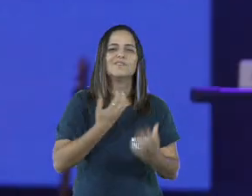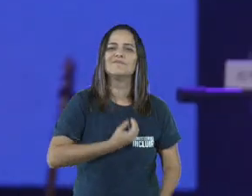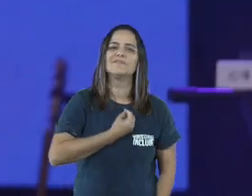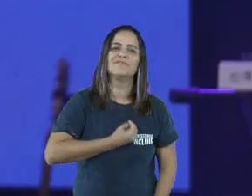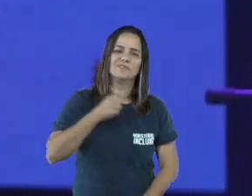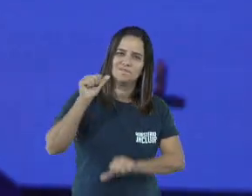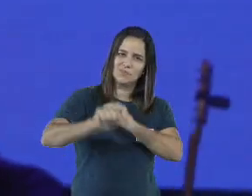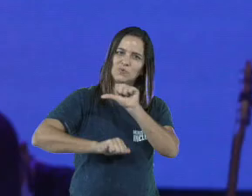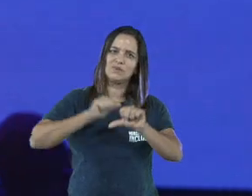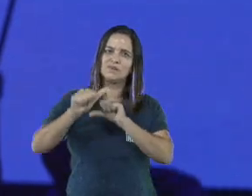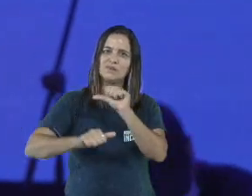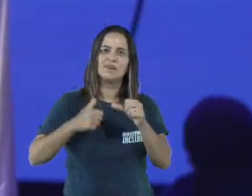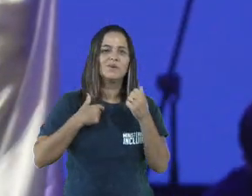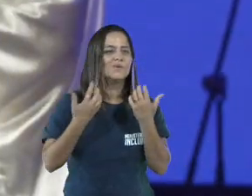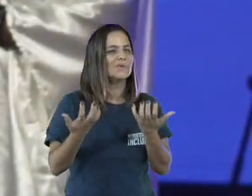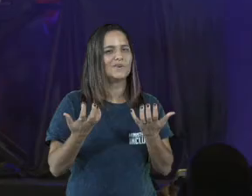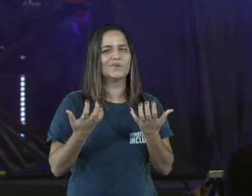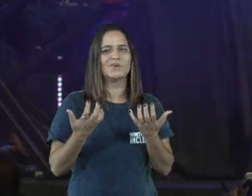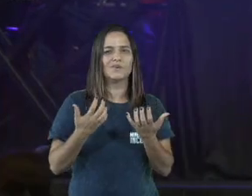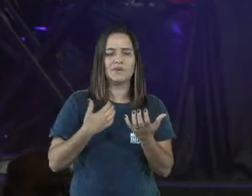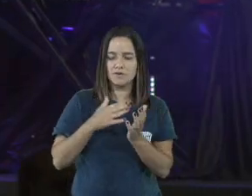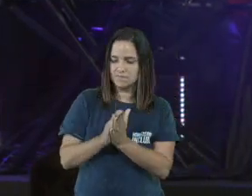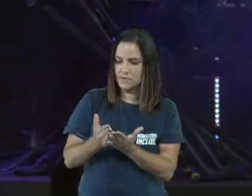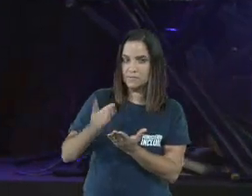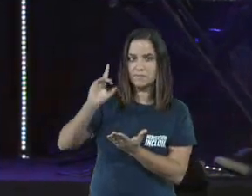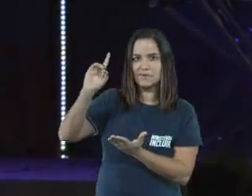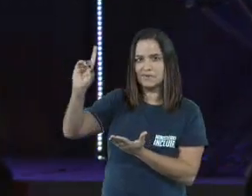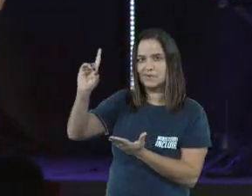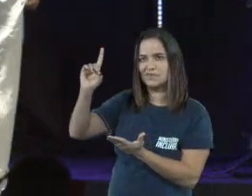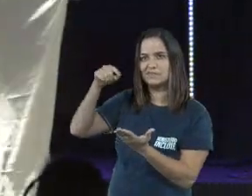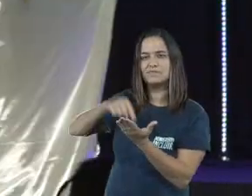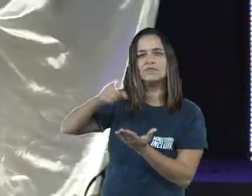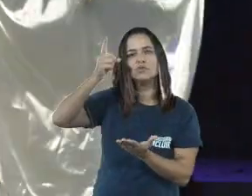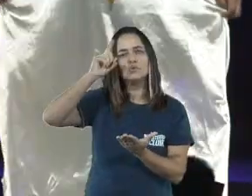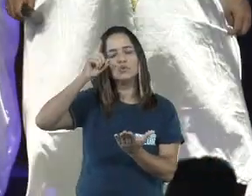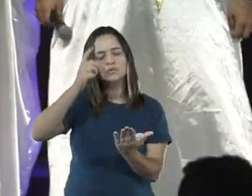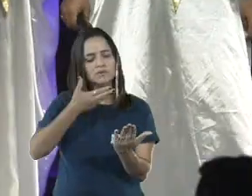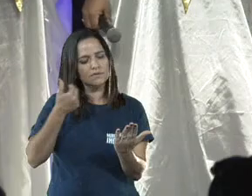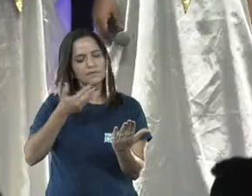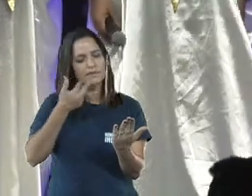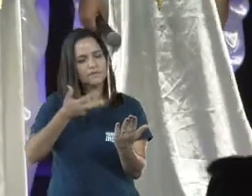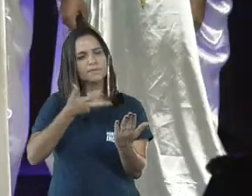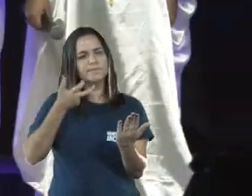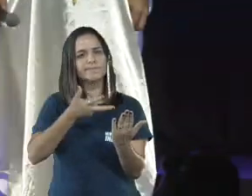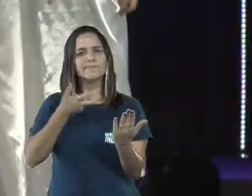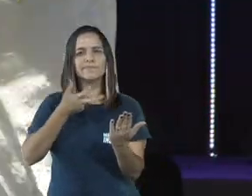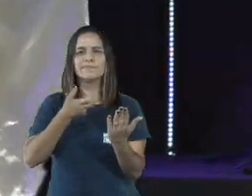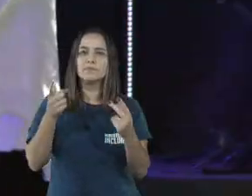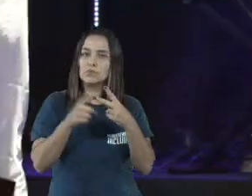a Bíblia alimento diário a oração ato de